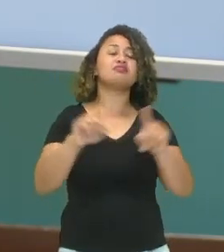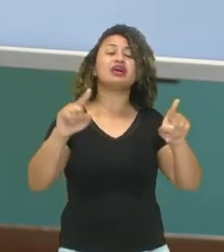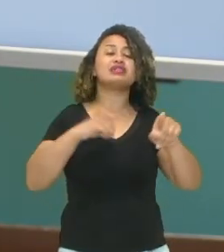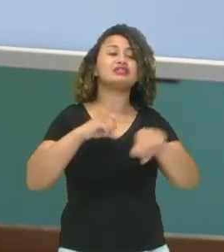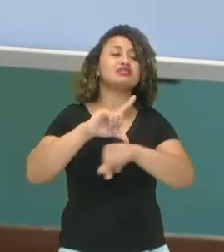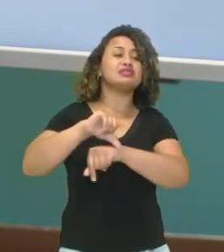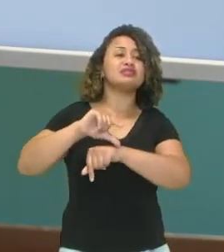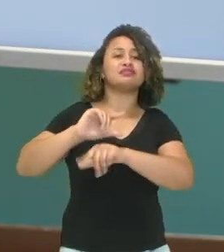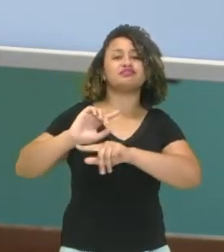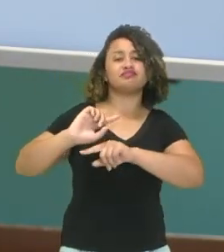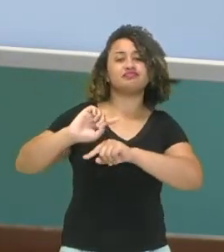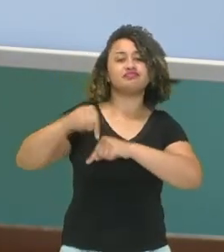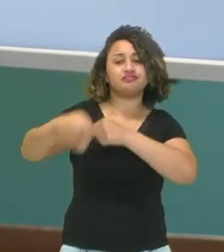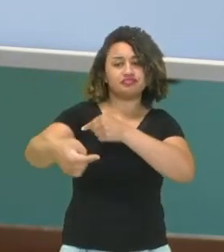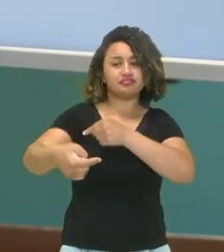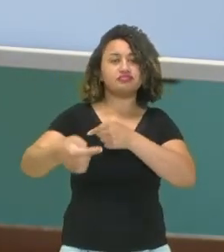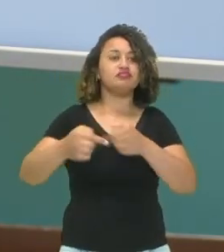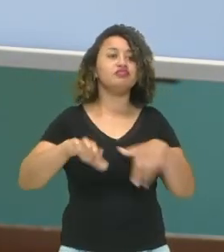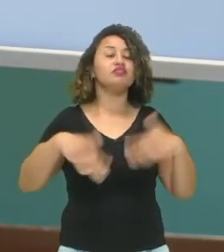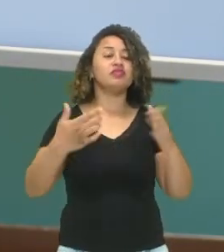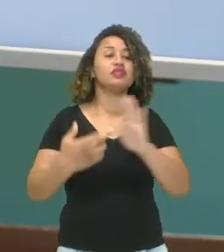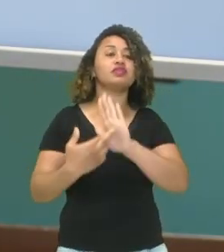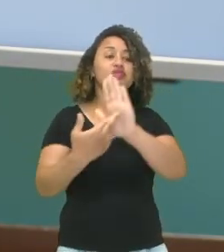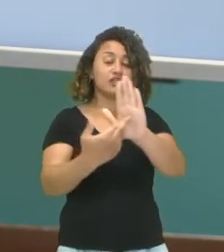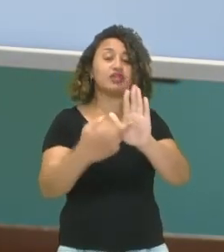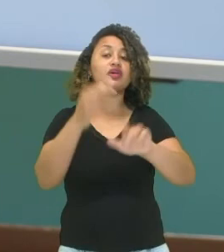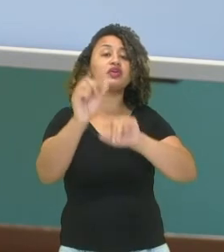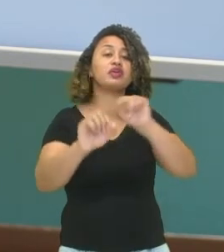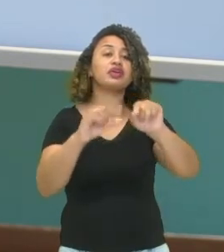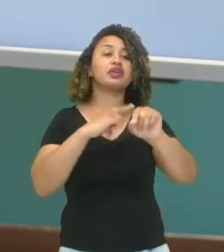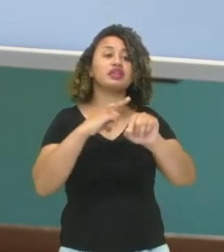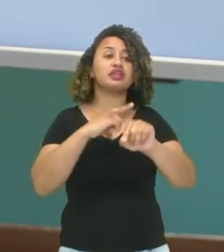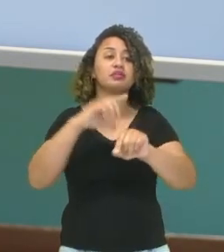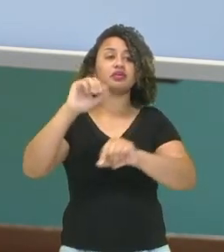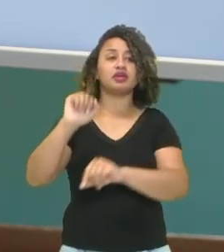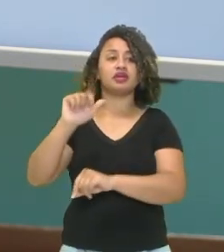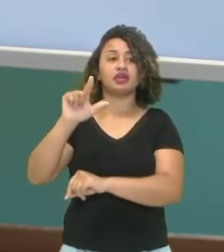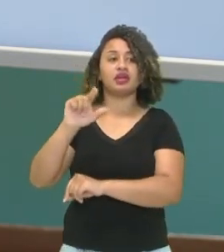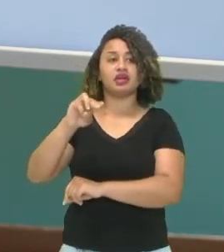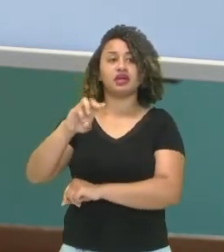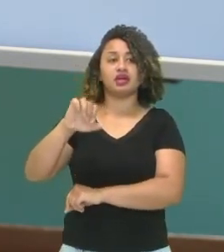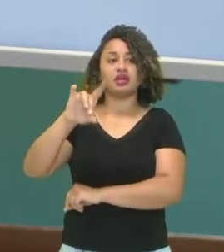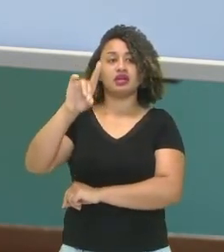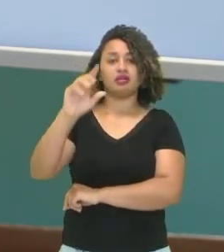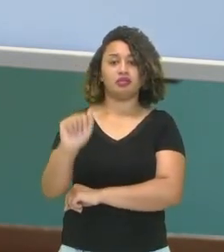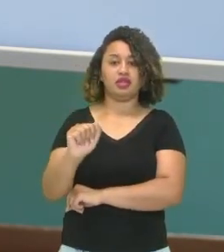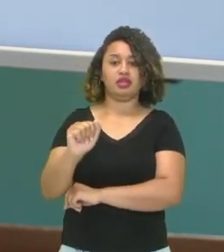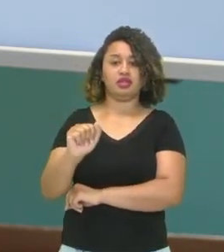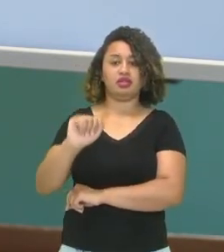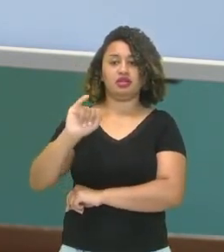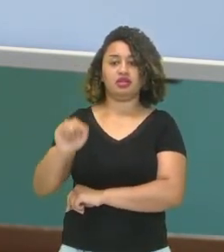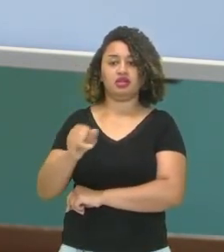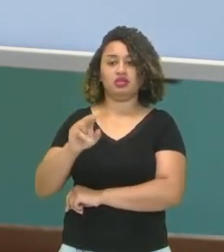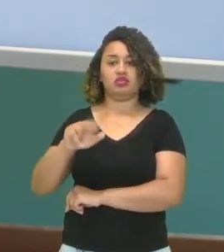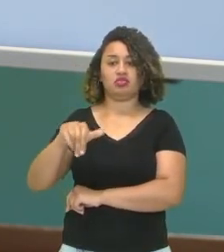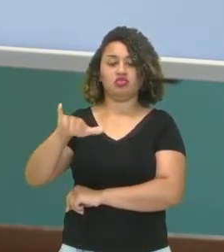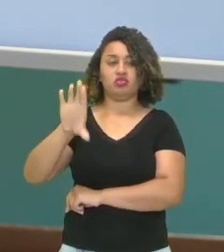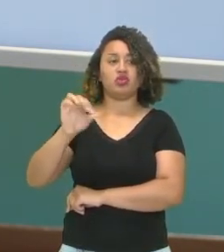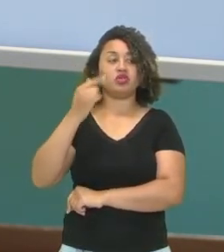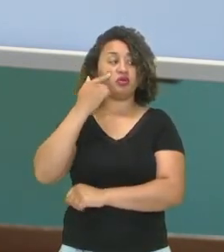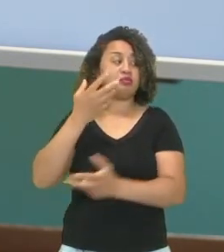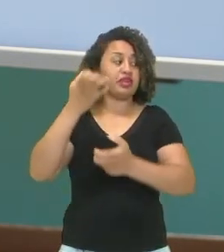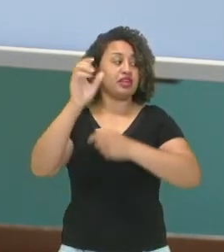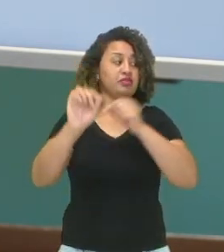como representante do realismo, nós temos Almeida Júnior. E, gente, olha a obra do cara. O cara não deixa a desejar em questões